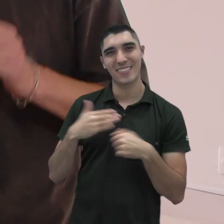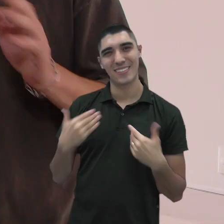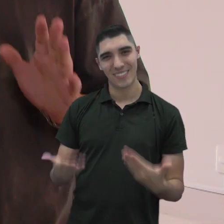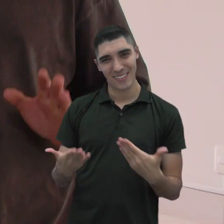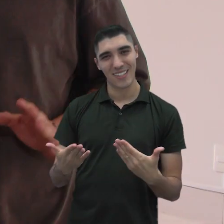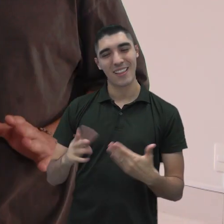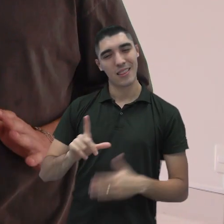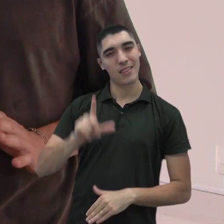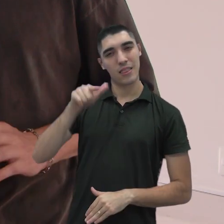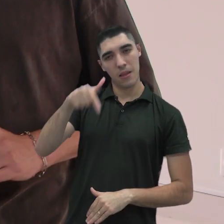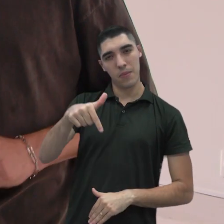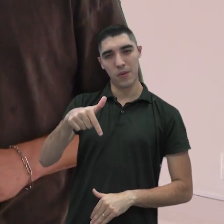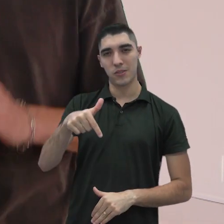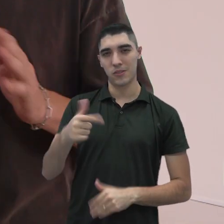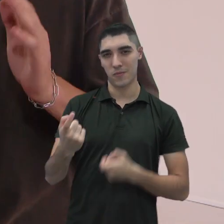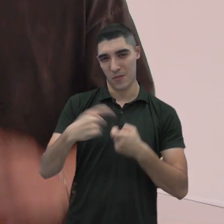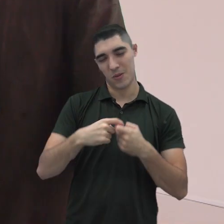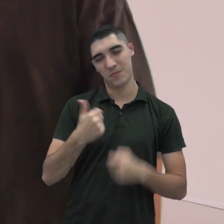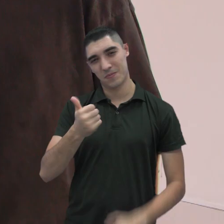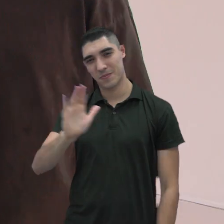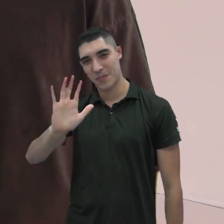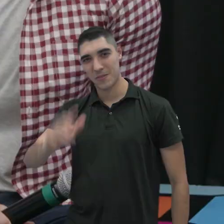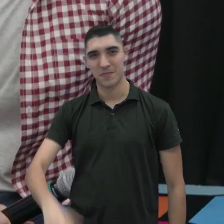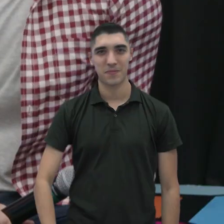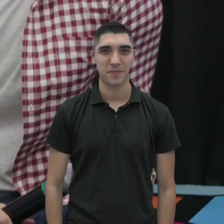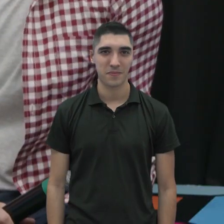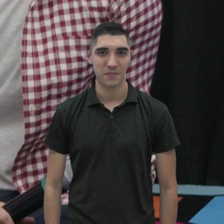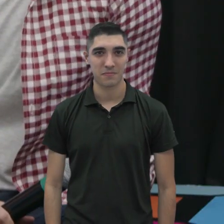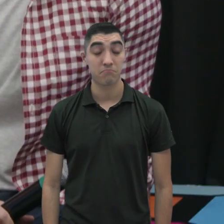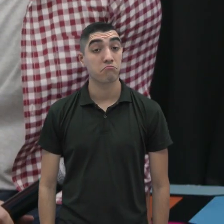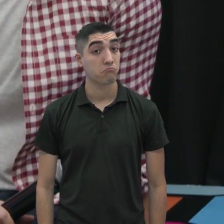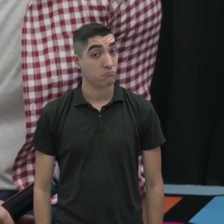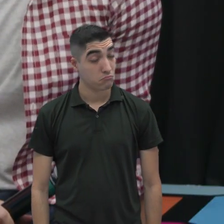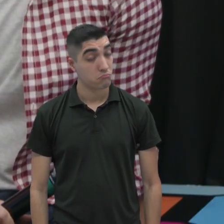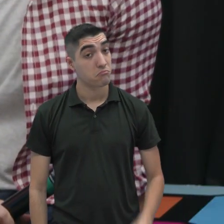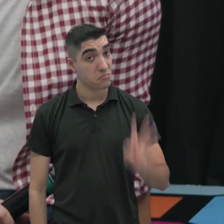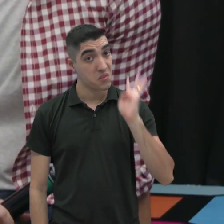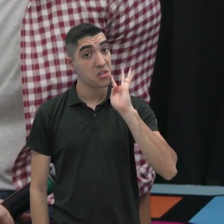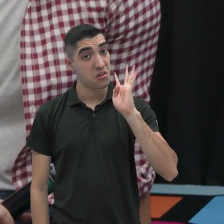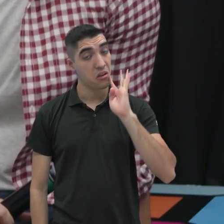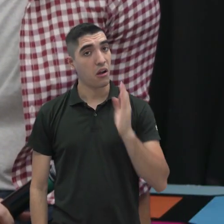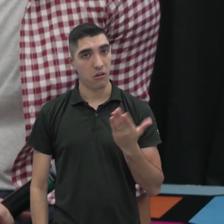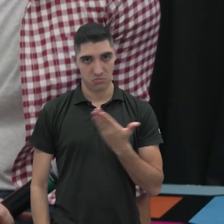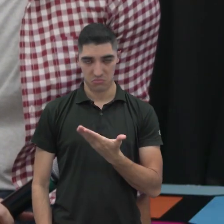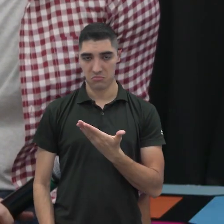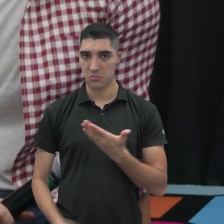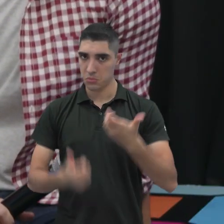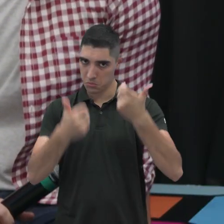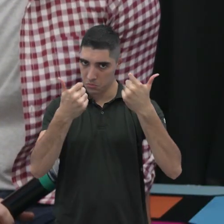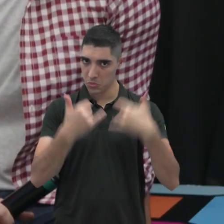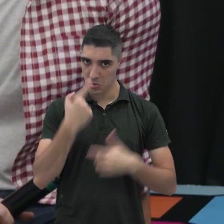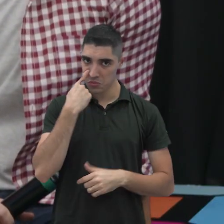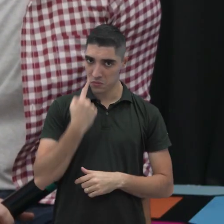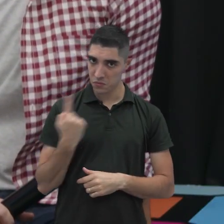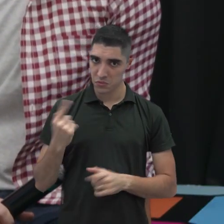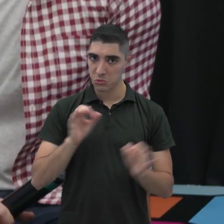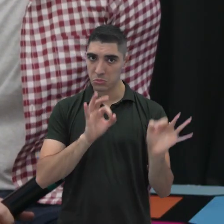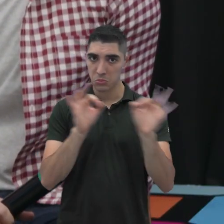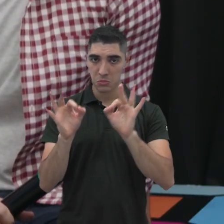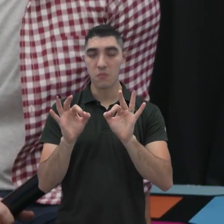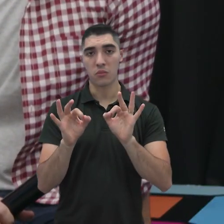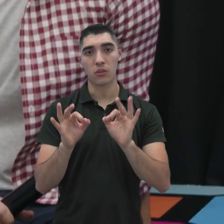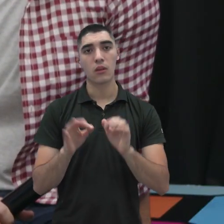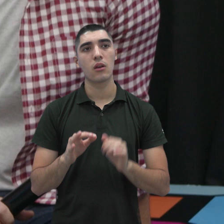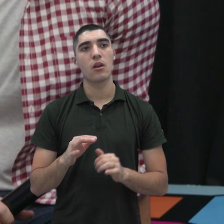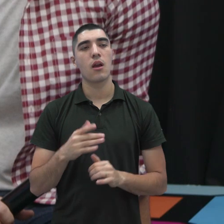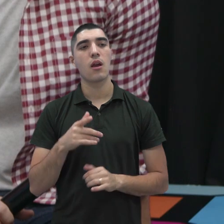é. E daqui a pouco a gente já está de volta. Até mais. Interessante, né, Thiago, a gente pensar nisso tudo que ela falou,